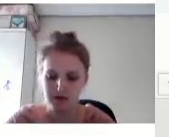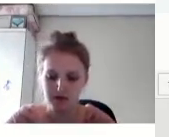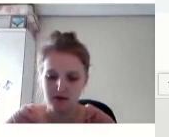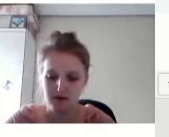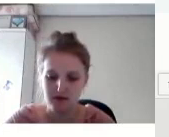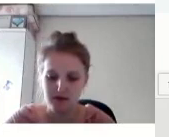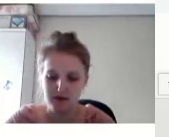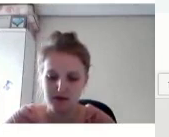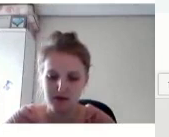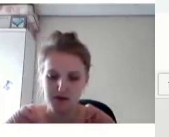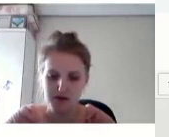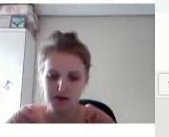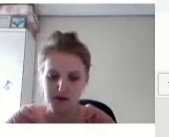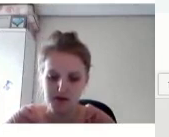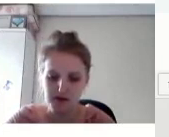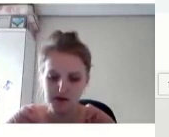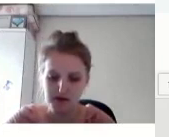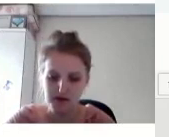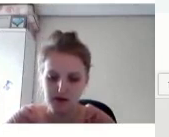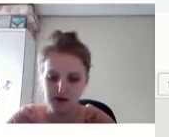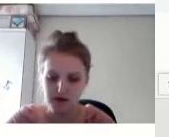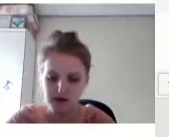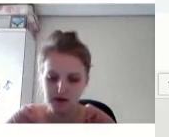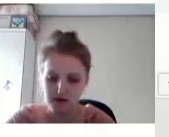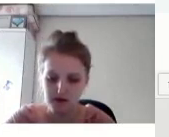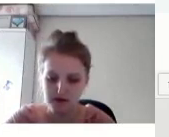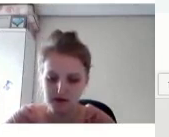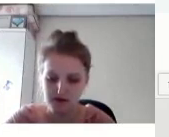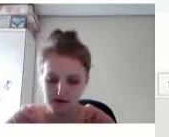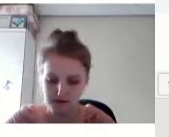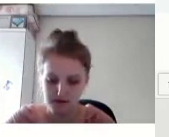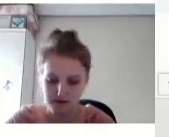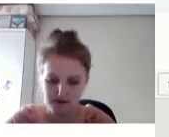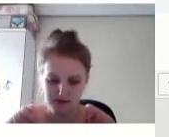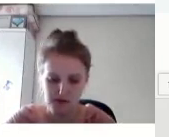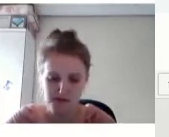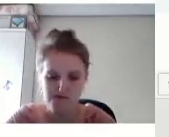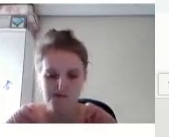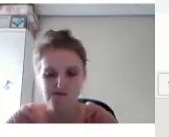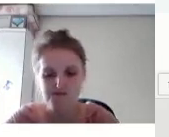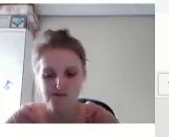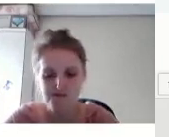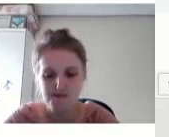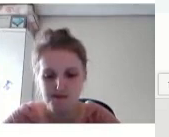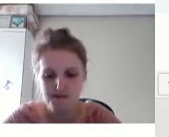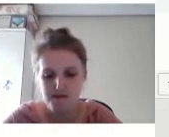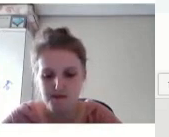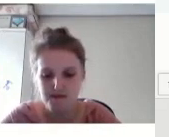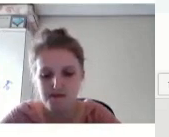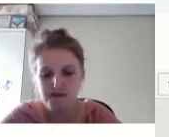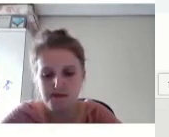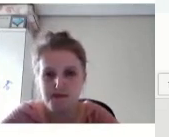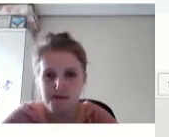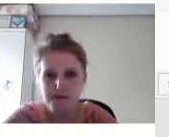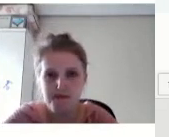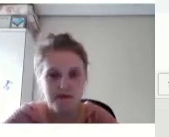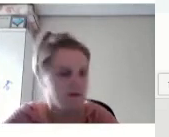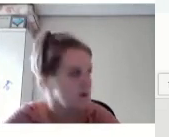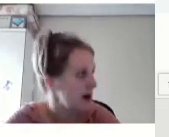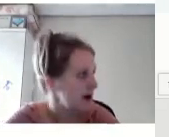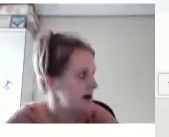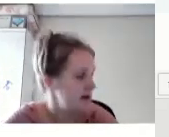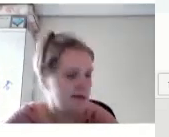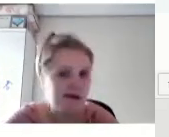as equações hamiltonianas, né? Hamiltonianas. Então, daqui para cá, né? Daqui para cá, a gente já